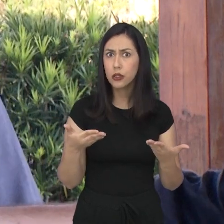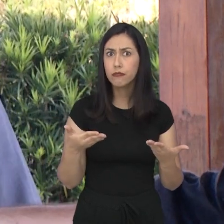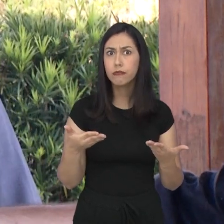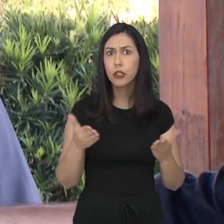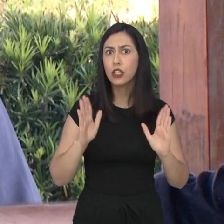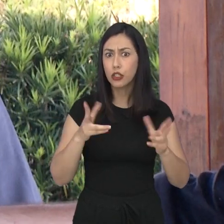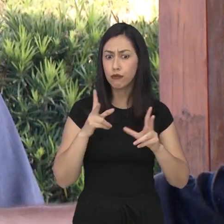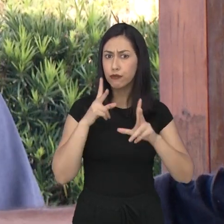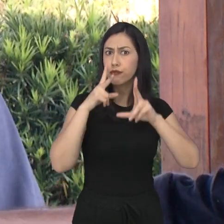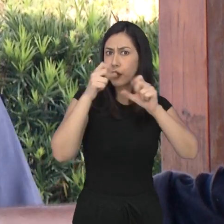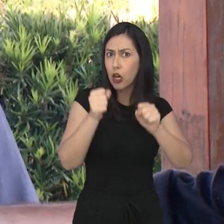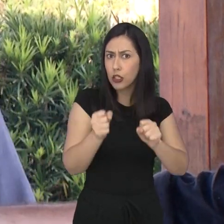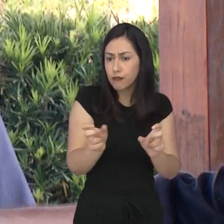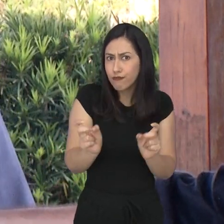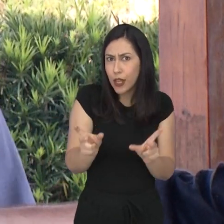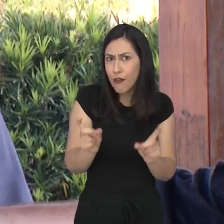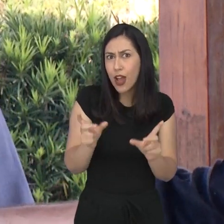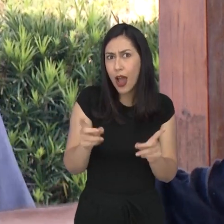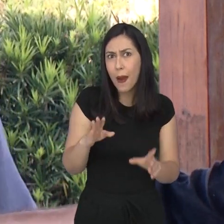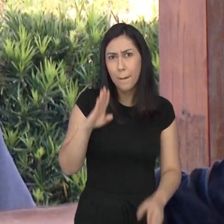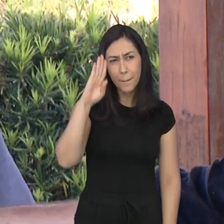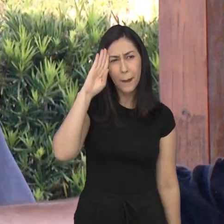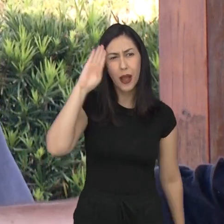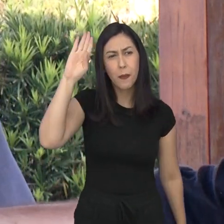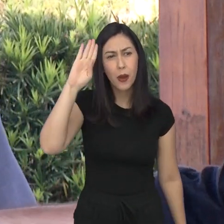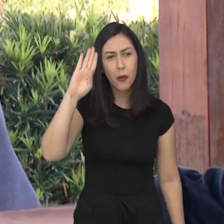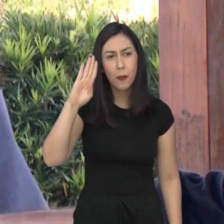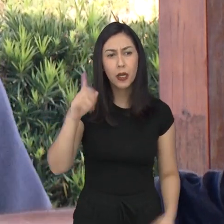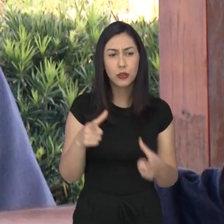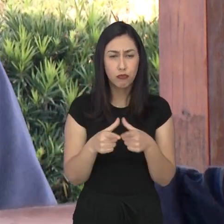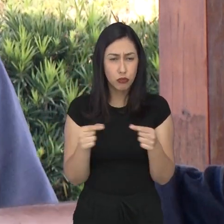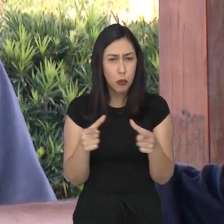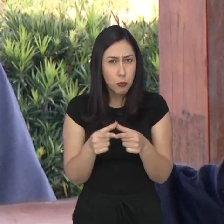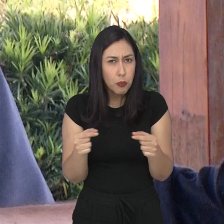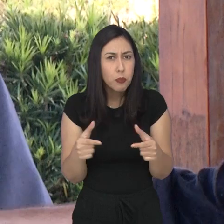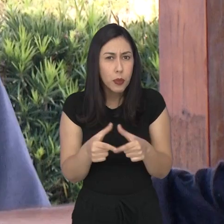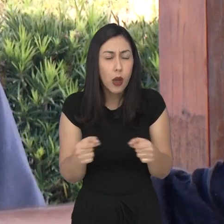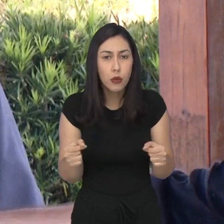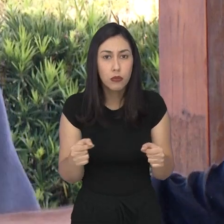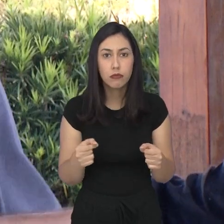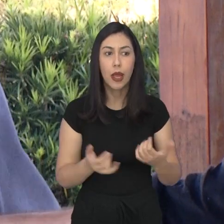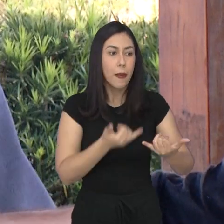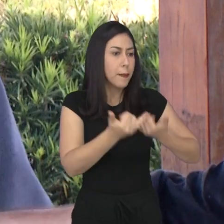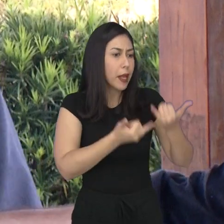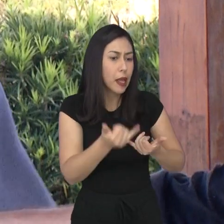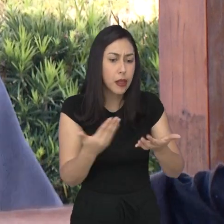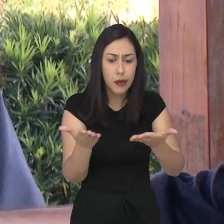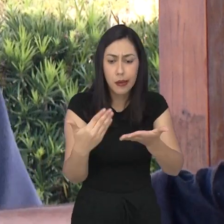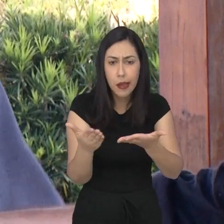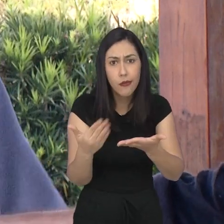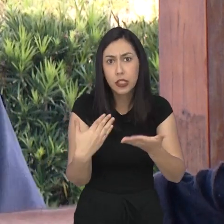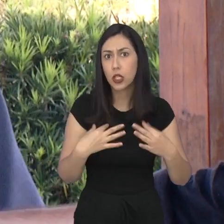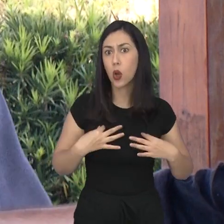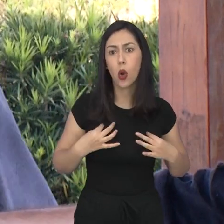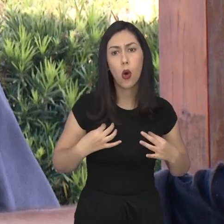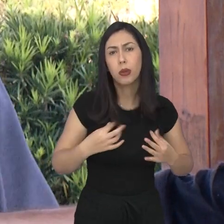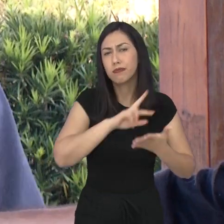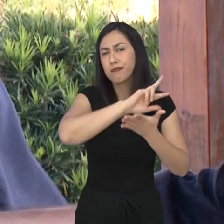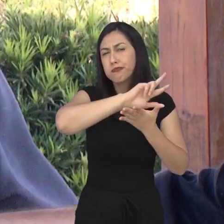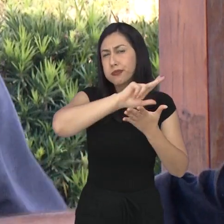Esse mercado ele é muito forte, principalmente no Japão, né? Tudo, né? Brinquedos,